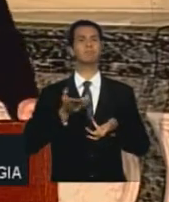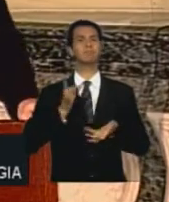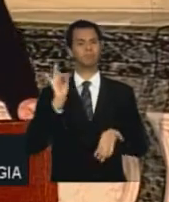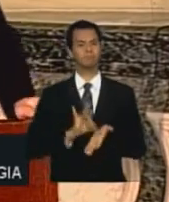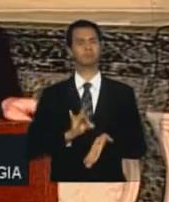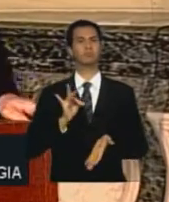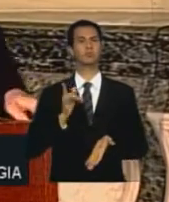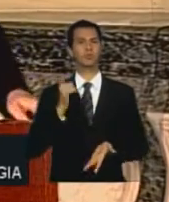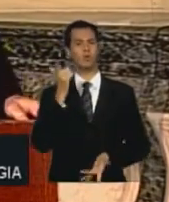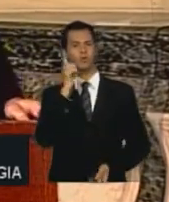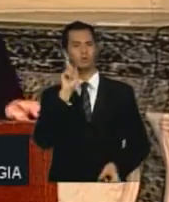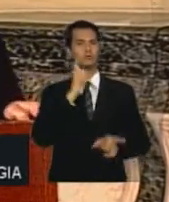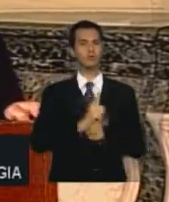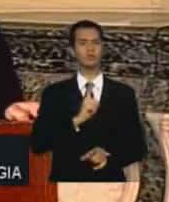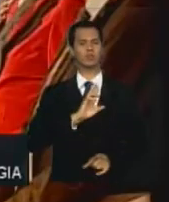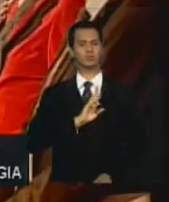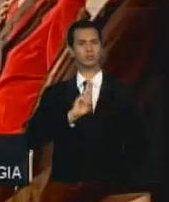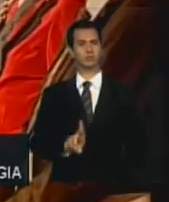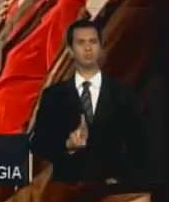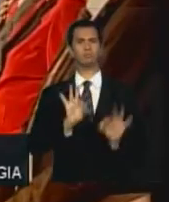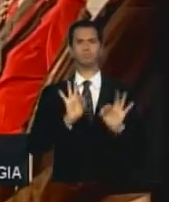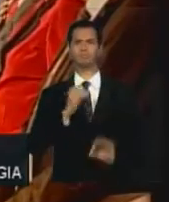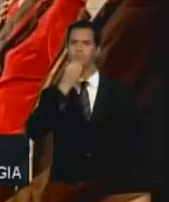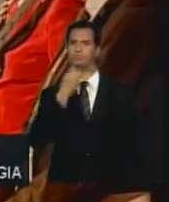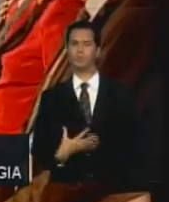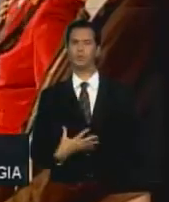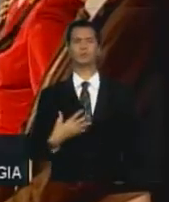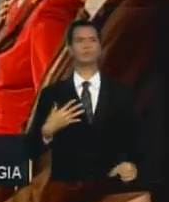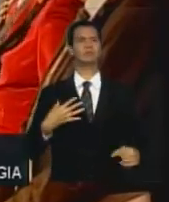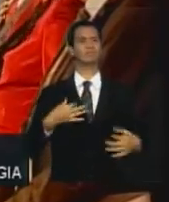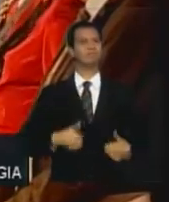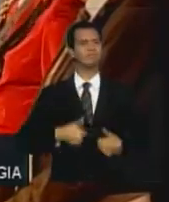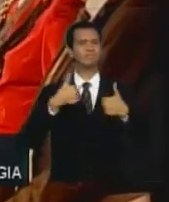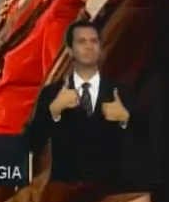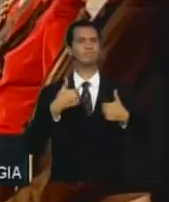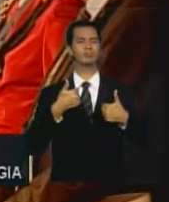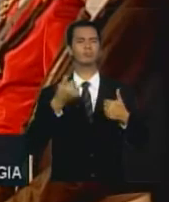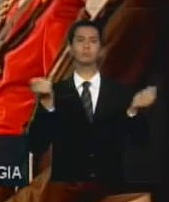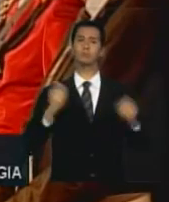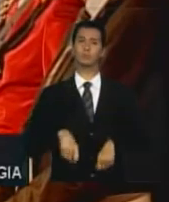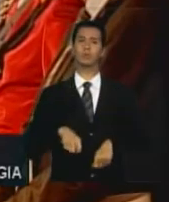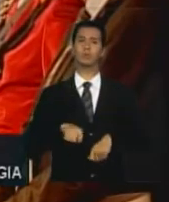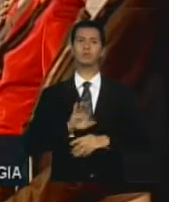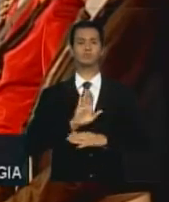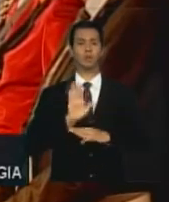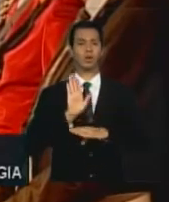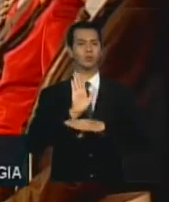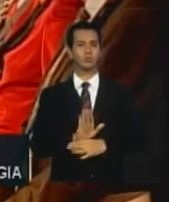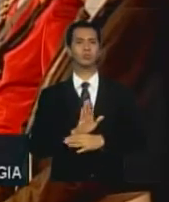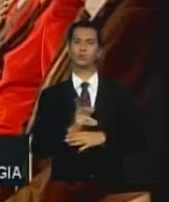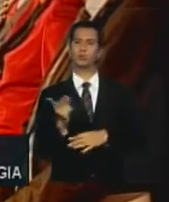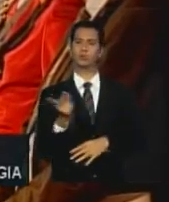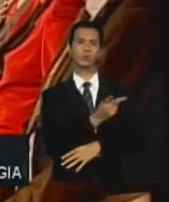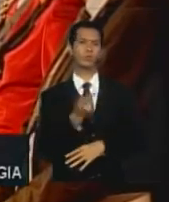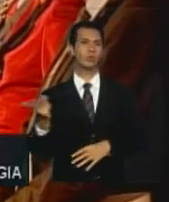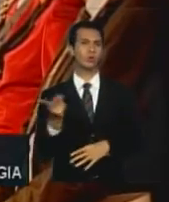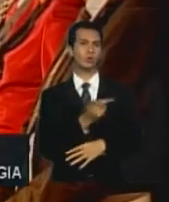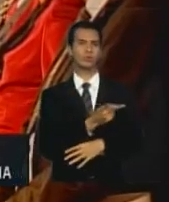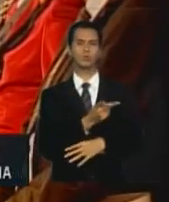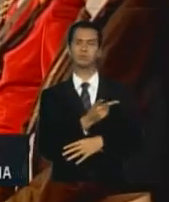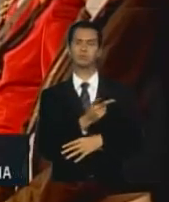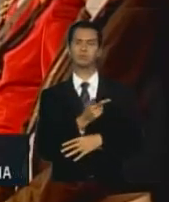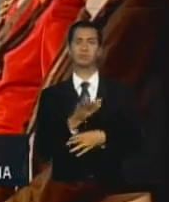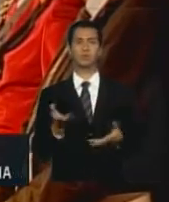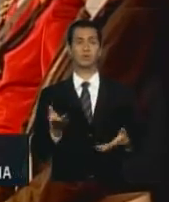resultados equilibrados, resultados positivos e que beneficiem todas as partes envolvidas, eliminando